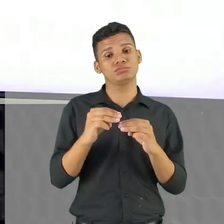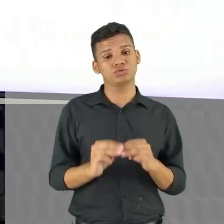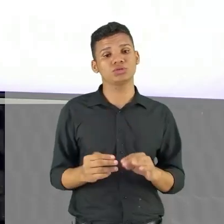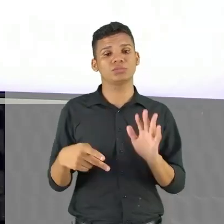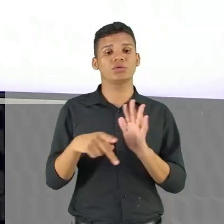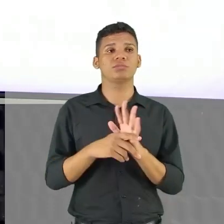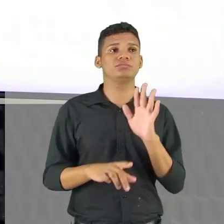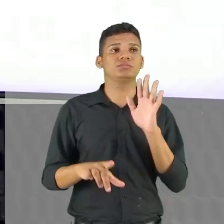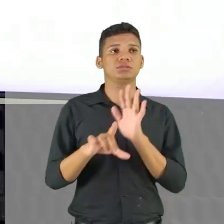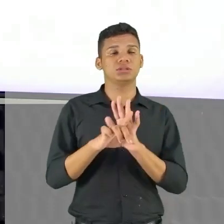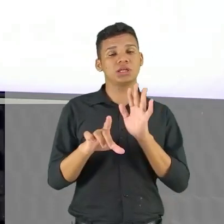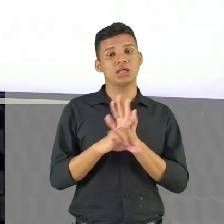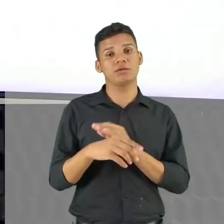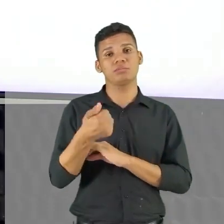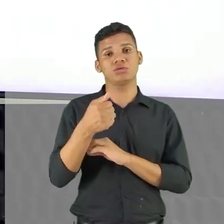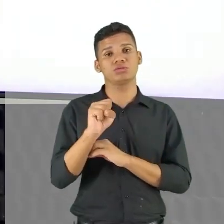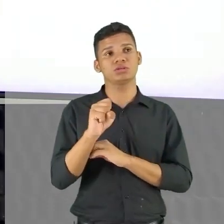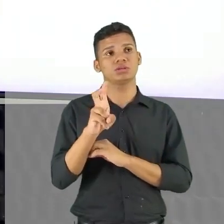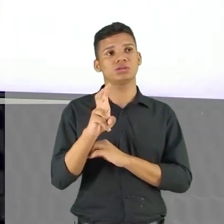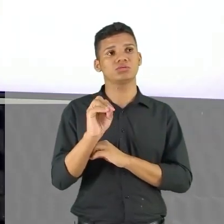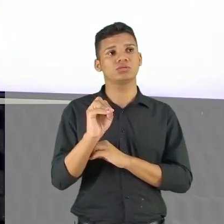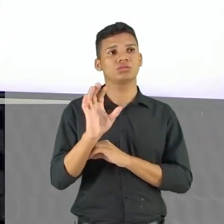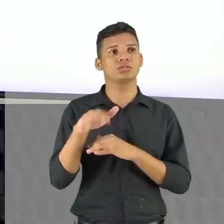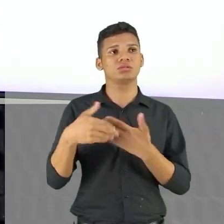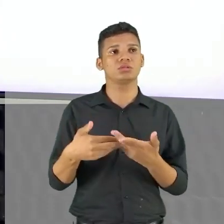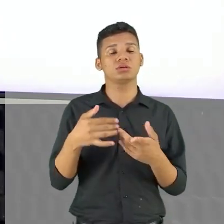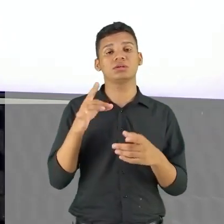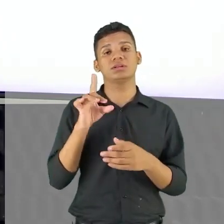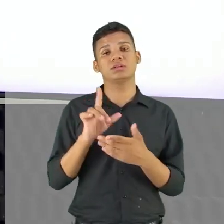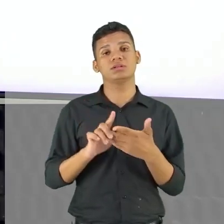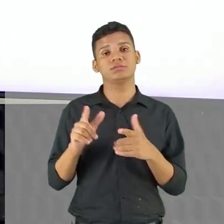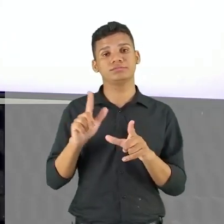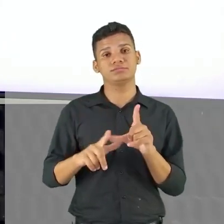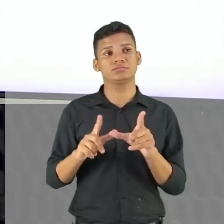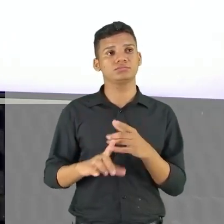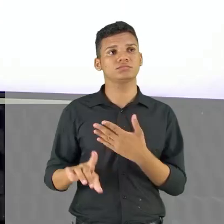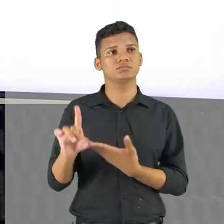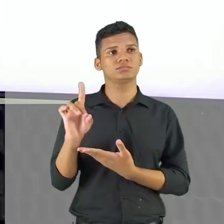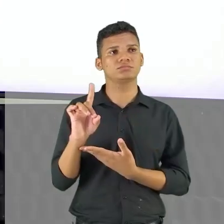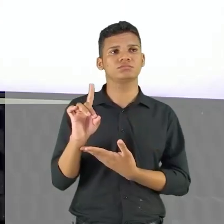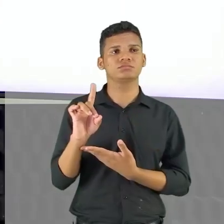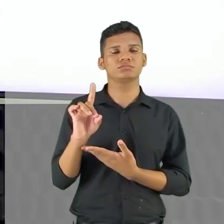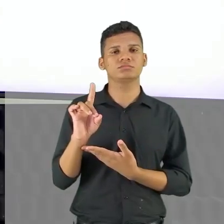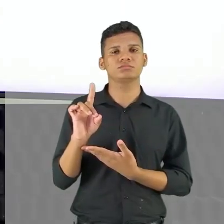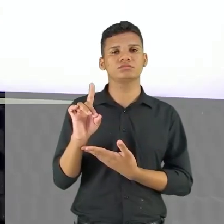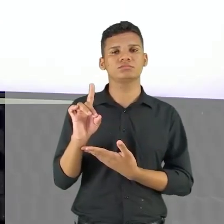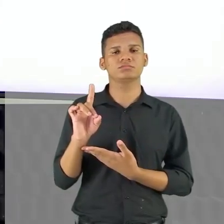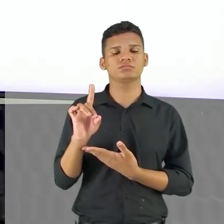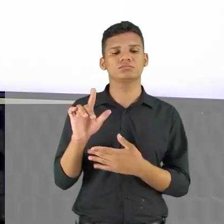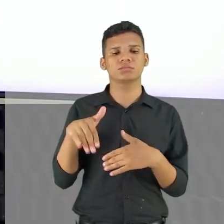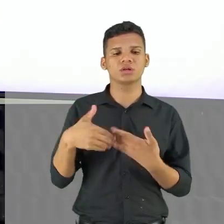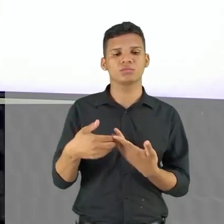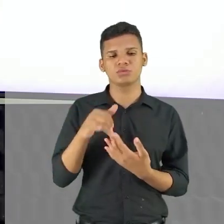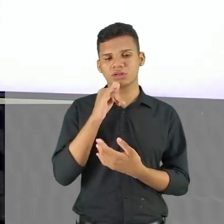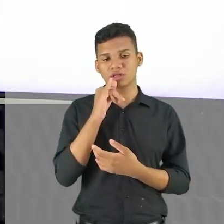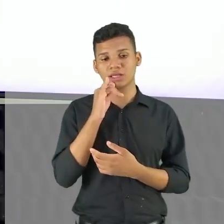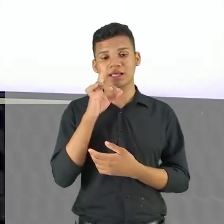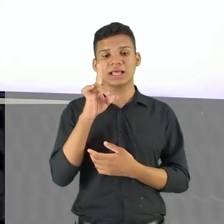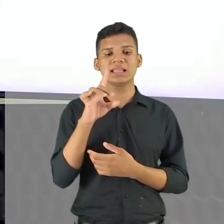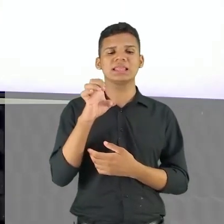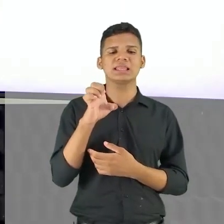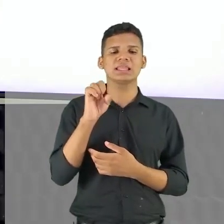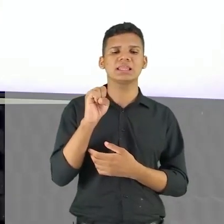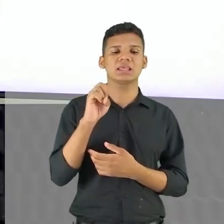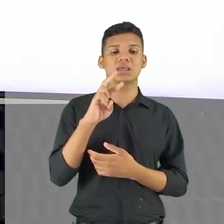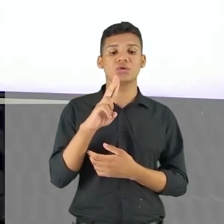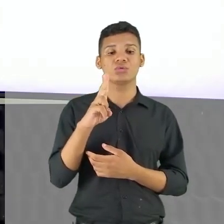das Terras em 1850. D. Desruralização da elite. Na verdade, a